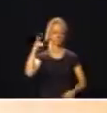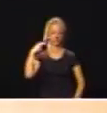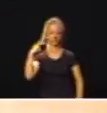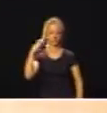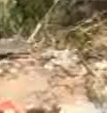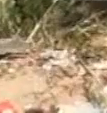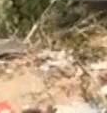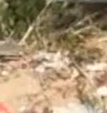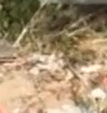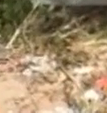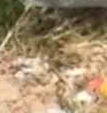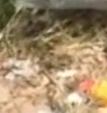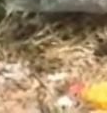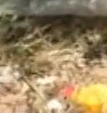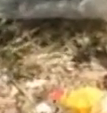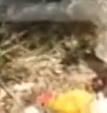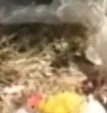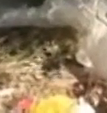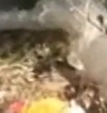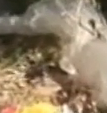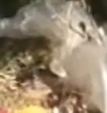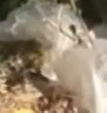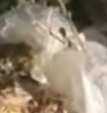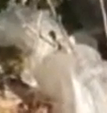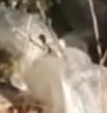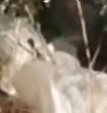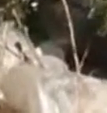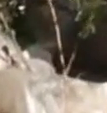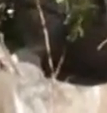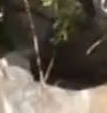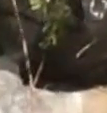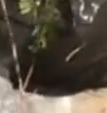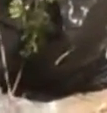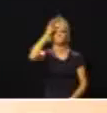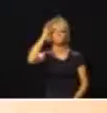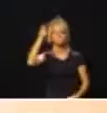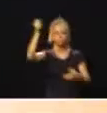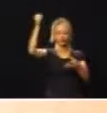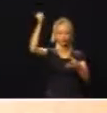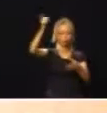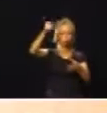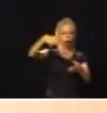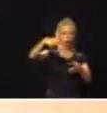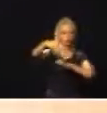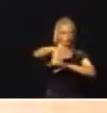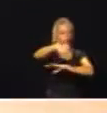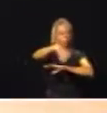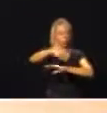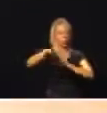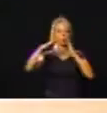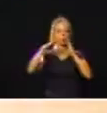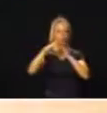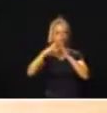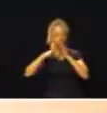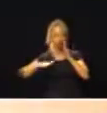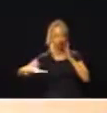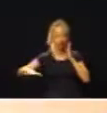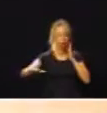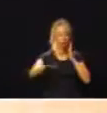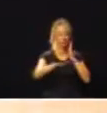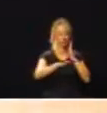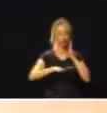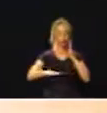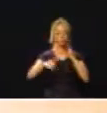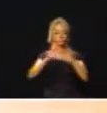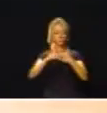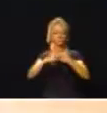do projeto para que Taubaté tenha Tolerância Zero de lixo nas ruas eh inúmeros lugares que tem aqui em Taubaté